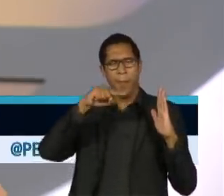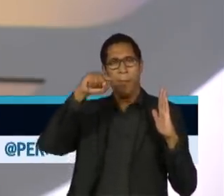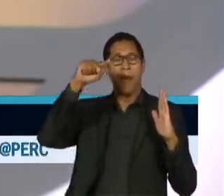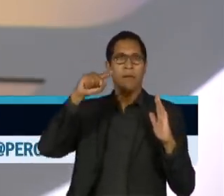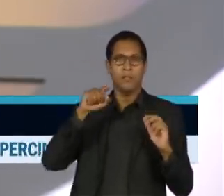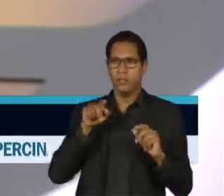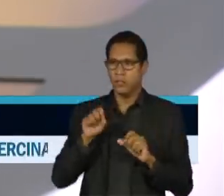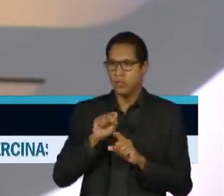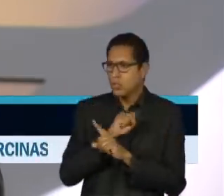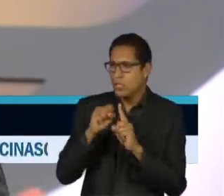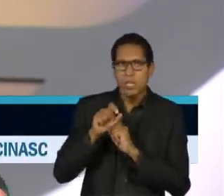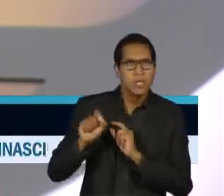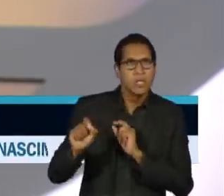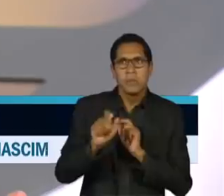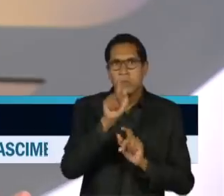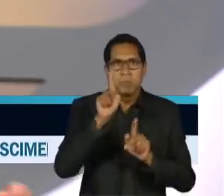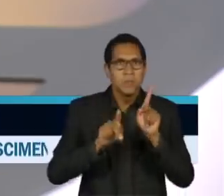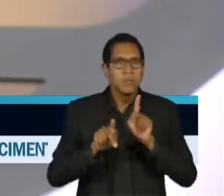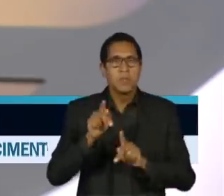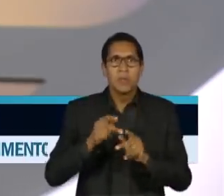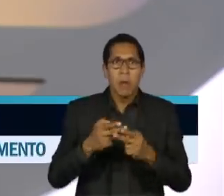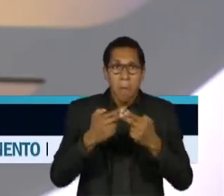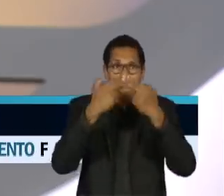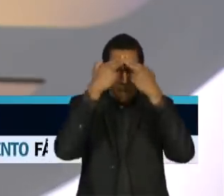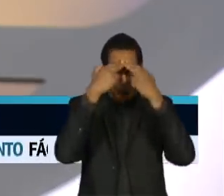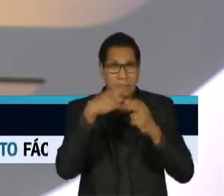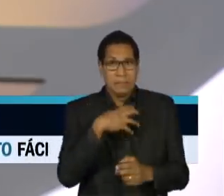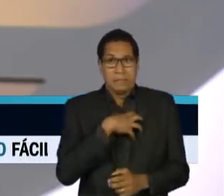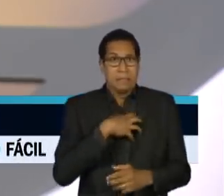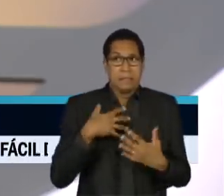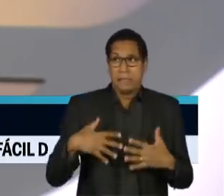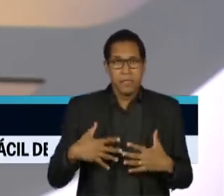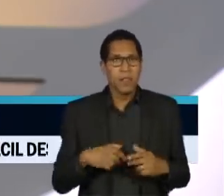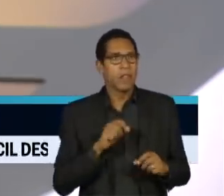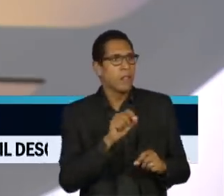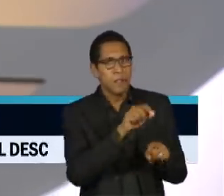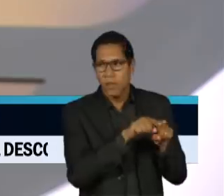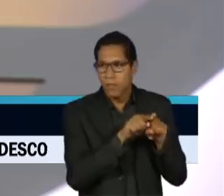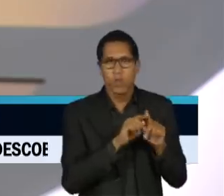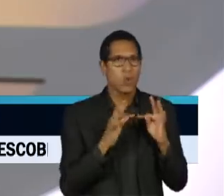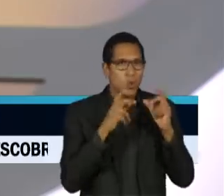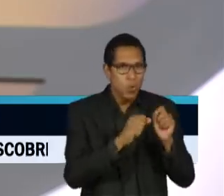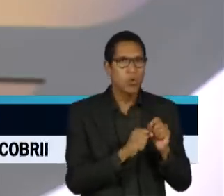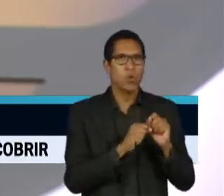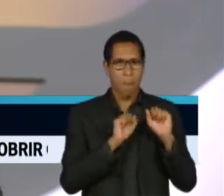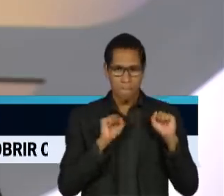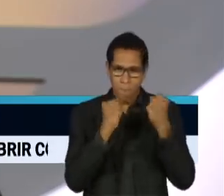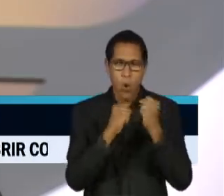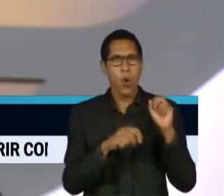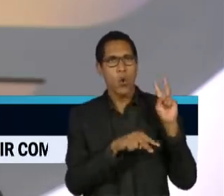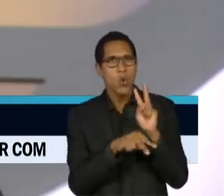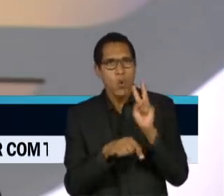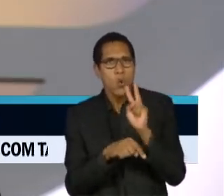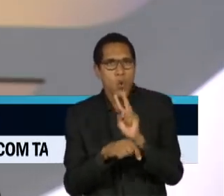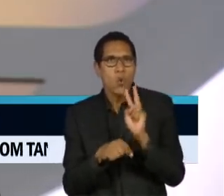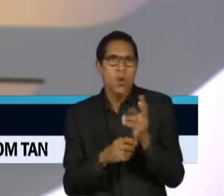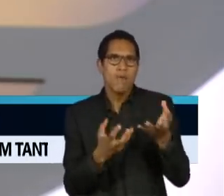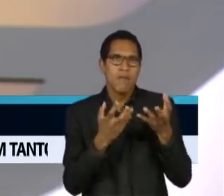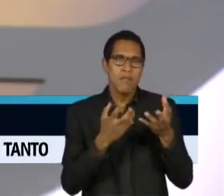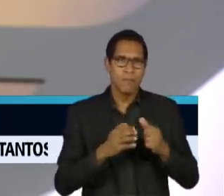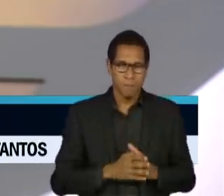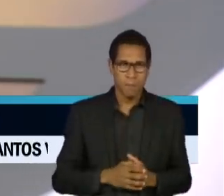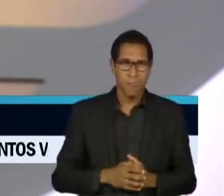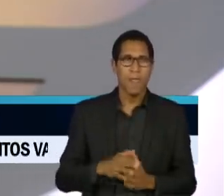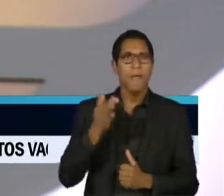traumatizada e todo o espectro político se organizou para proteger a população durante esse momento. O Emmanuel Macron, presidente da